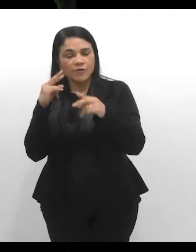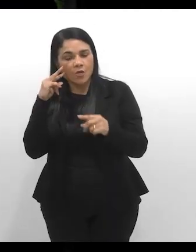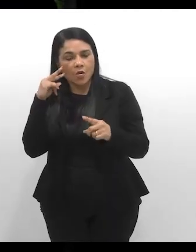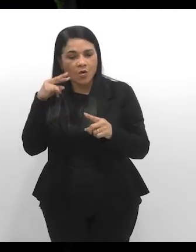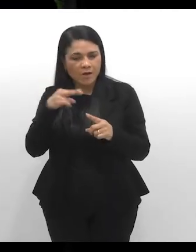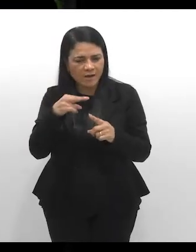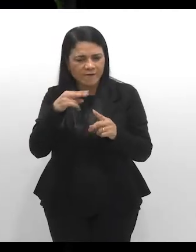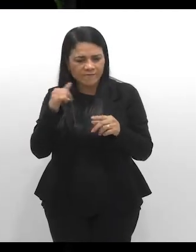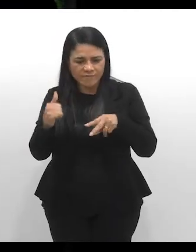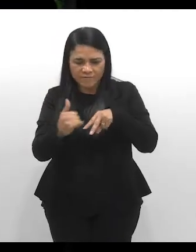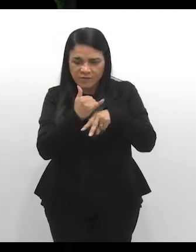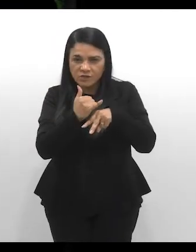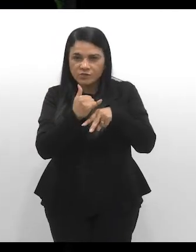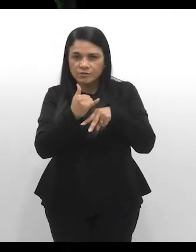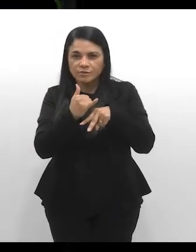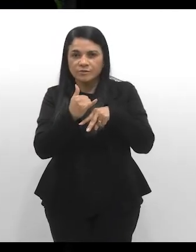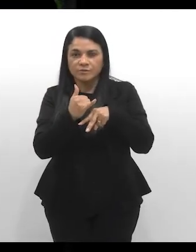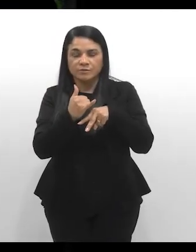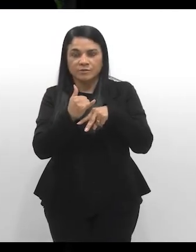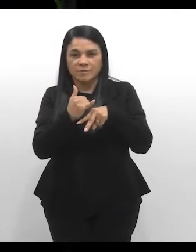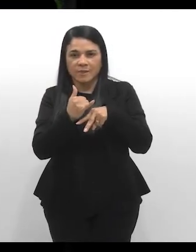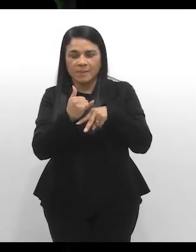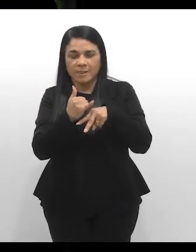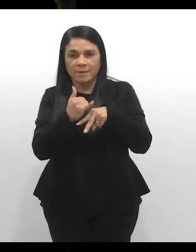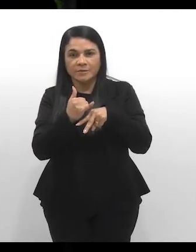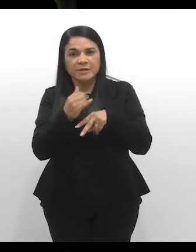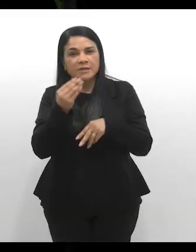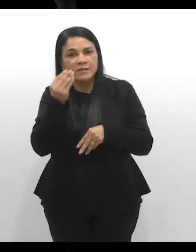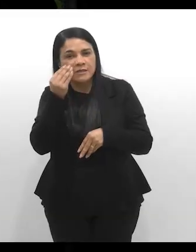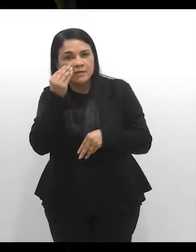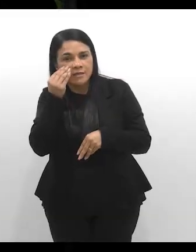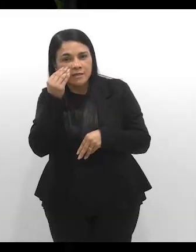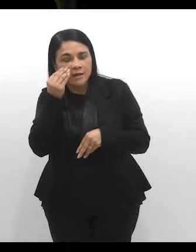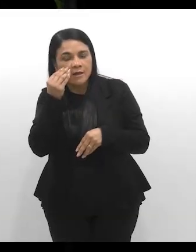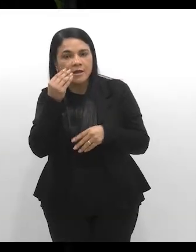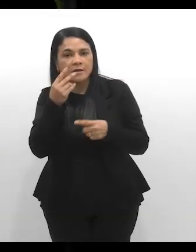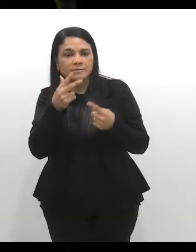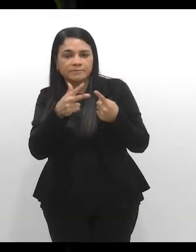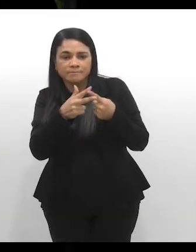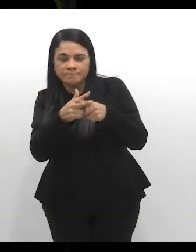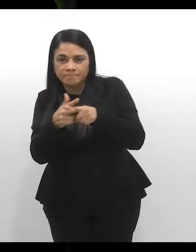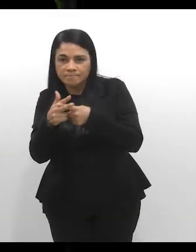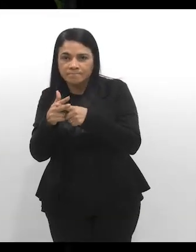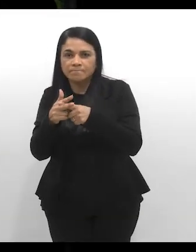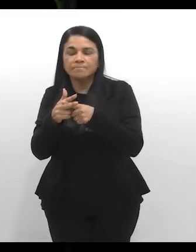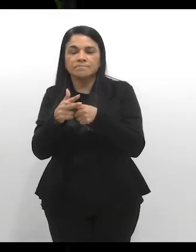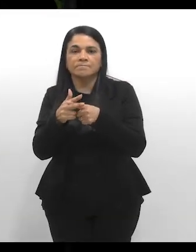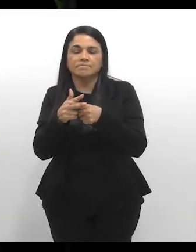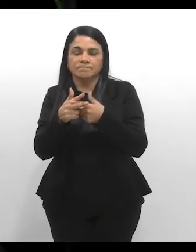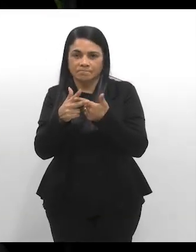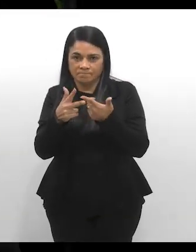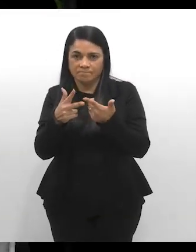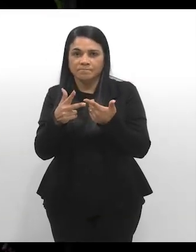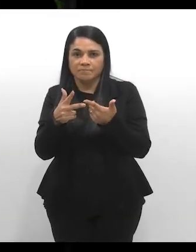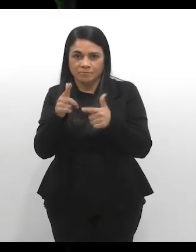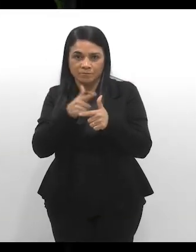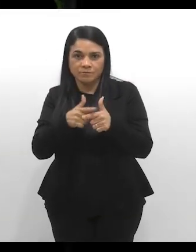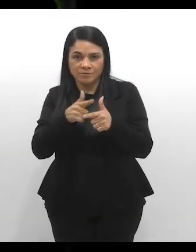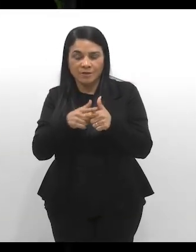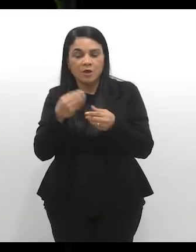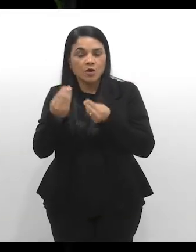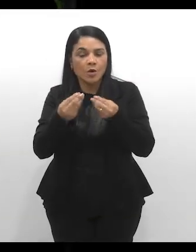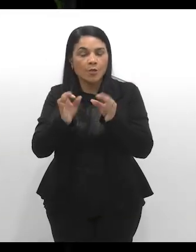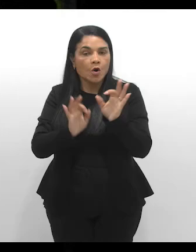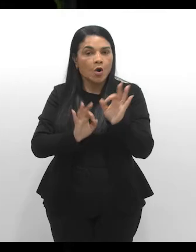as vítimas, né, de uma forma a tentar minimamente reparar aquilo e também como ele vai se organizar daqui